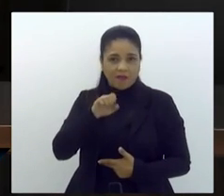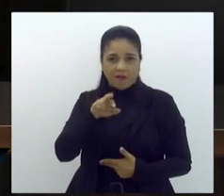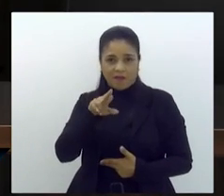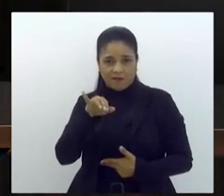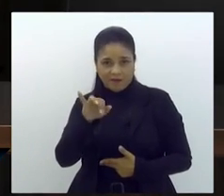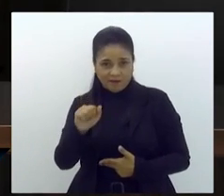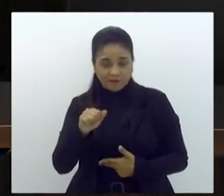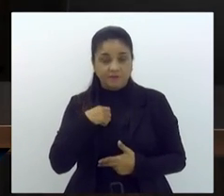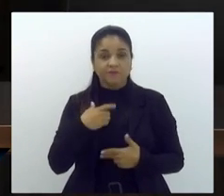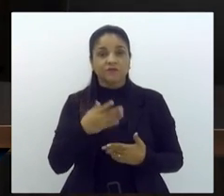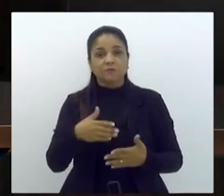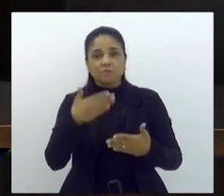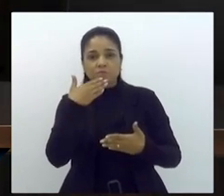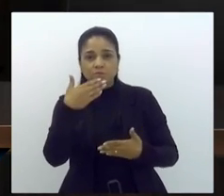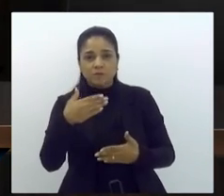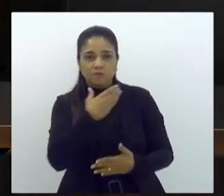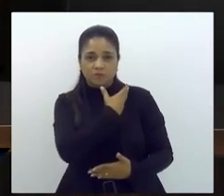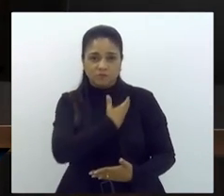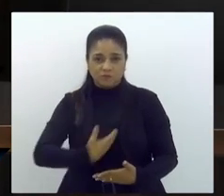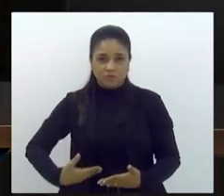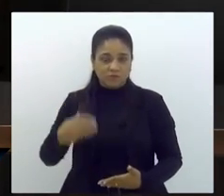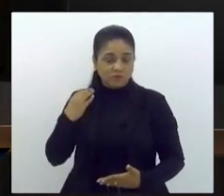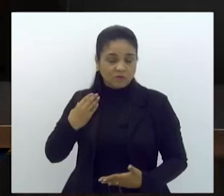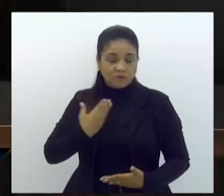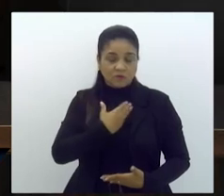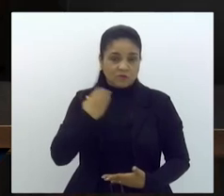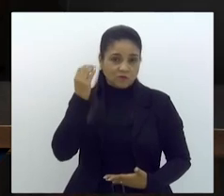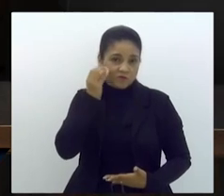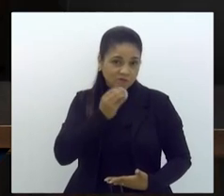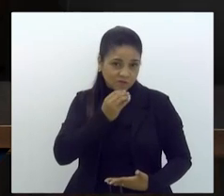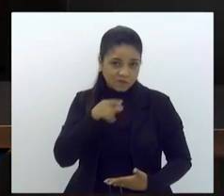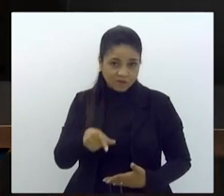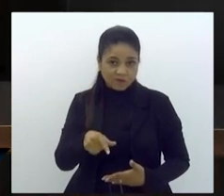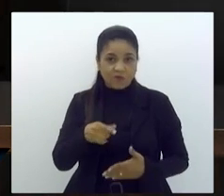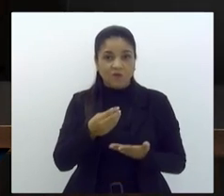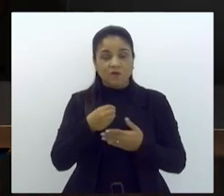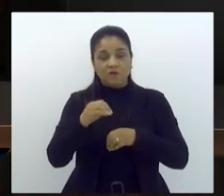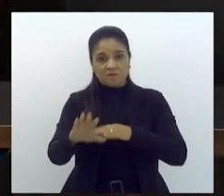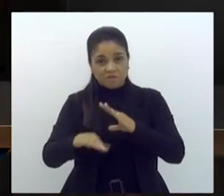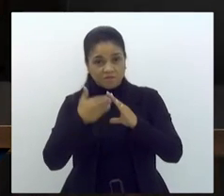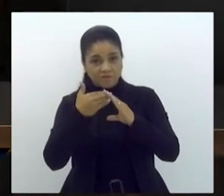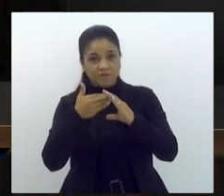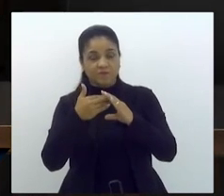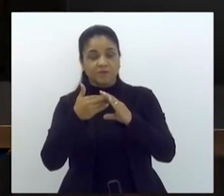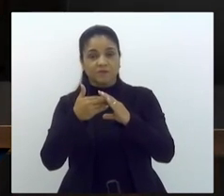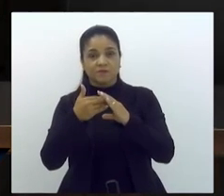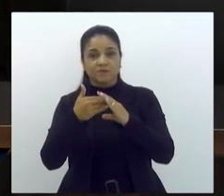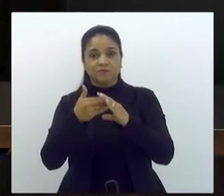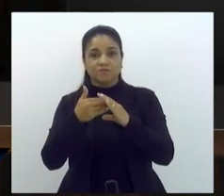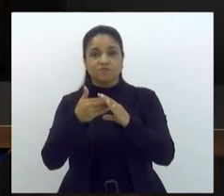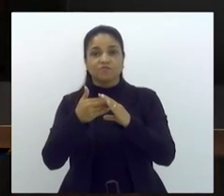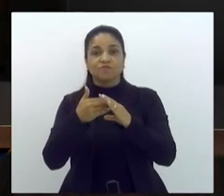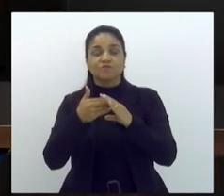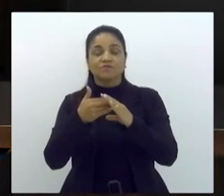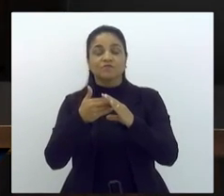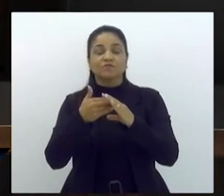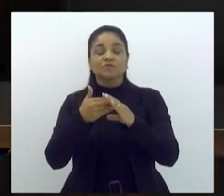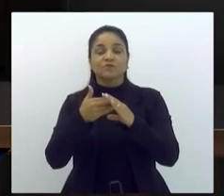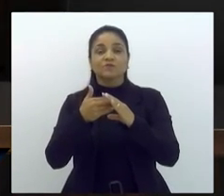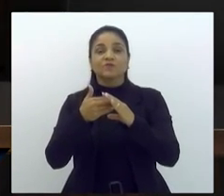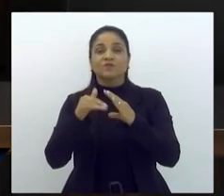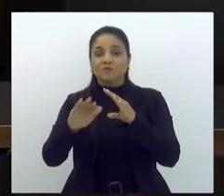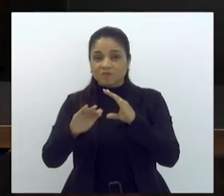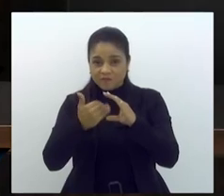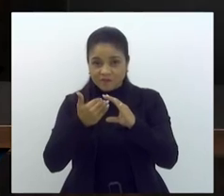que solicitam Excelentíssimo Senhor governador do Estado do Rio de Janeiro Cláudio Castro em vídeo mensagem dispondo dispondo